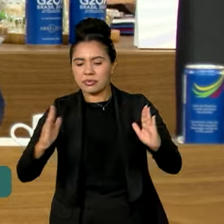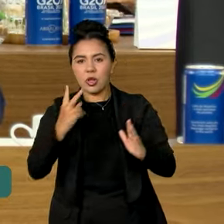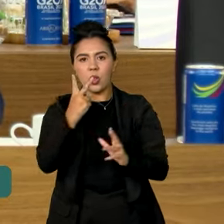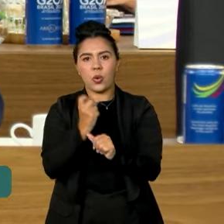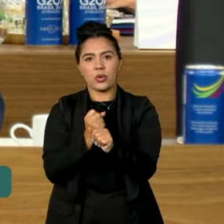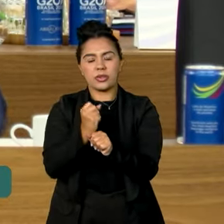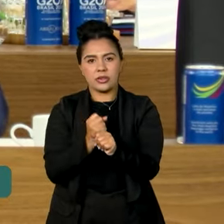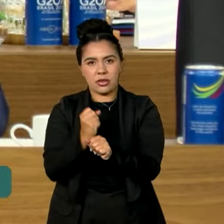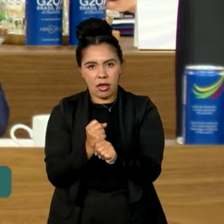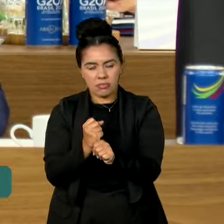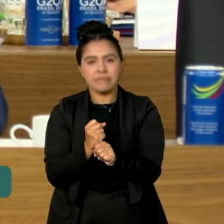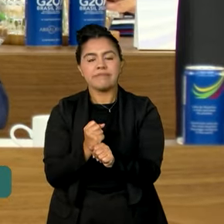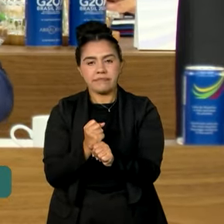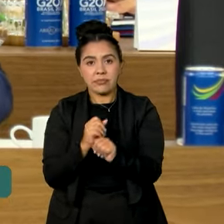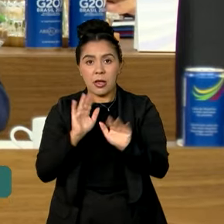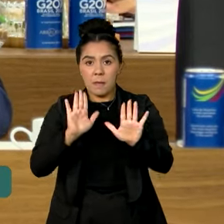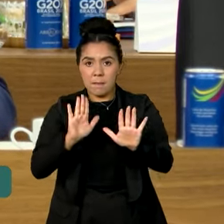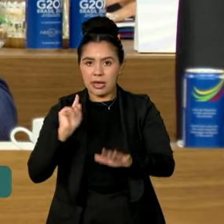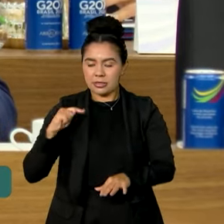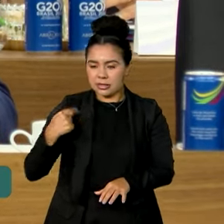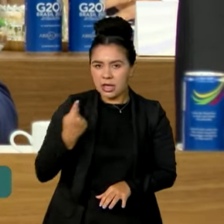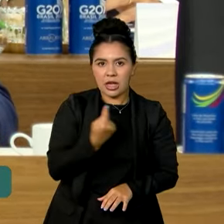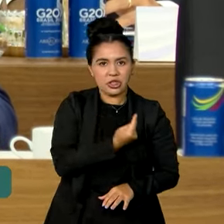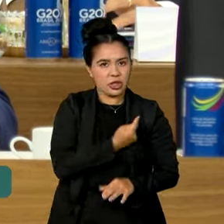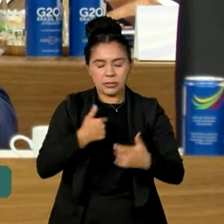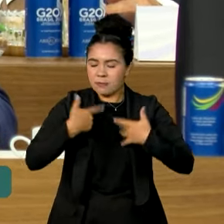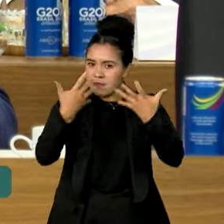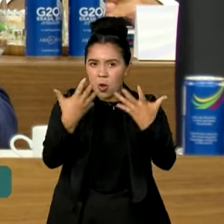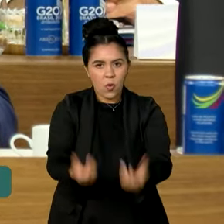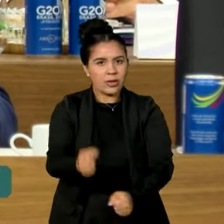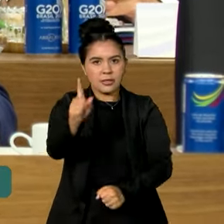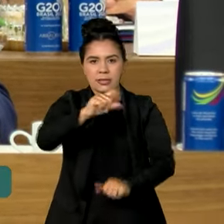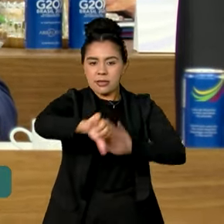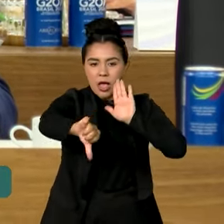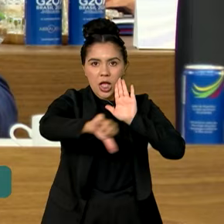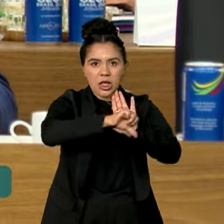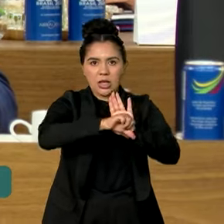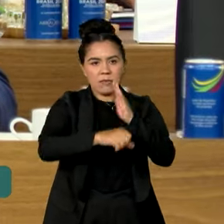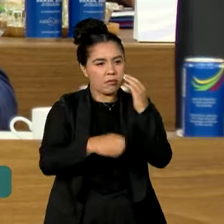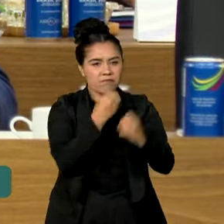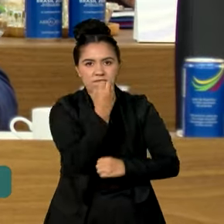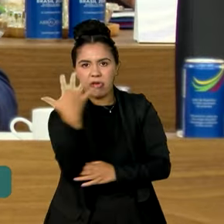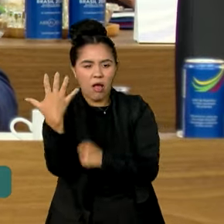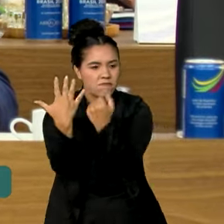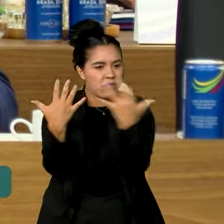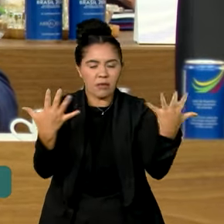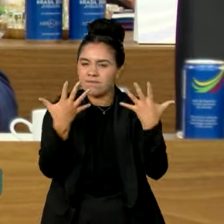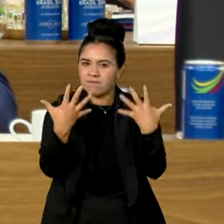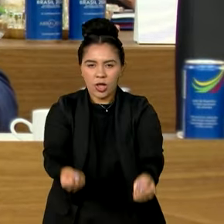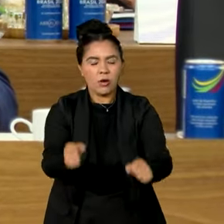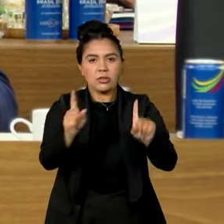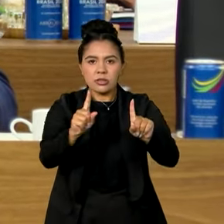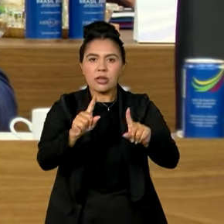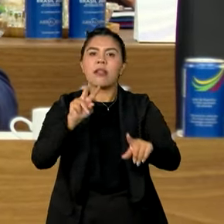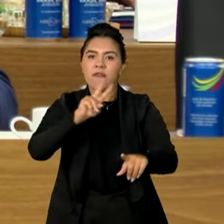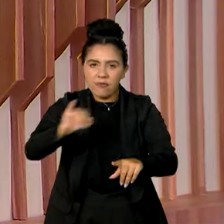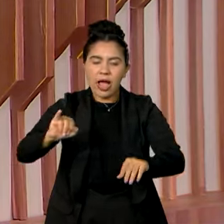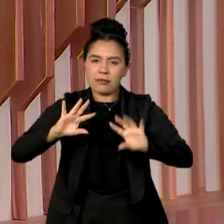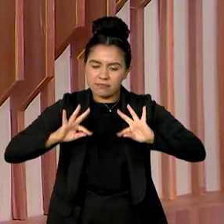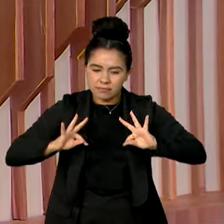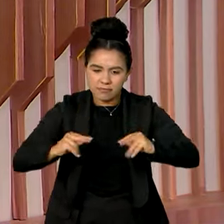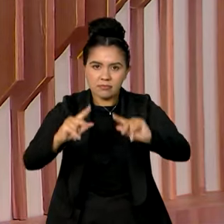Não transigiremos com os ilícitos ambientais. O desmatamento será erradicado até